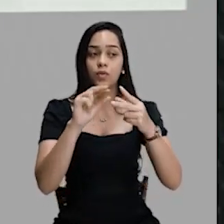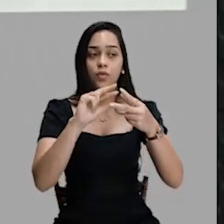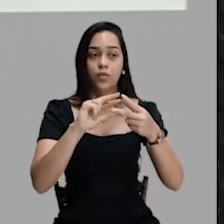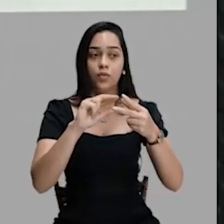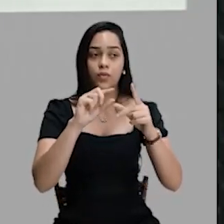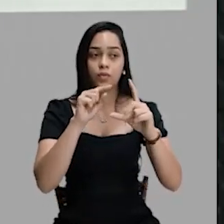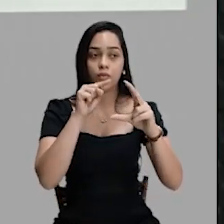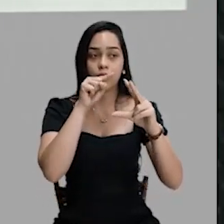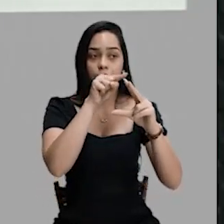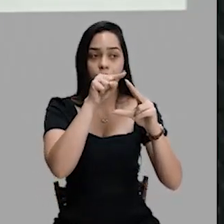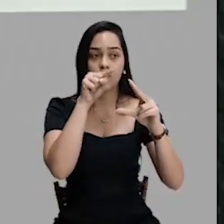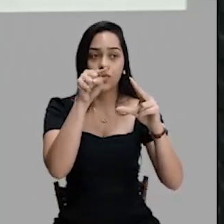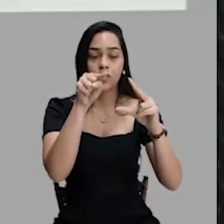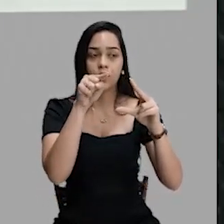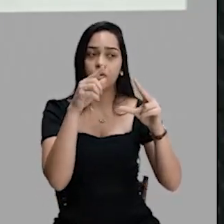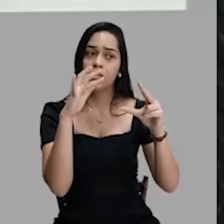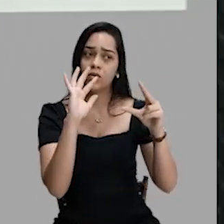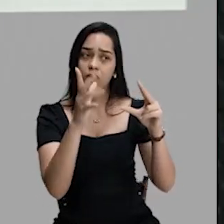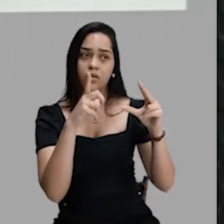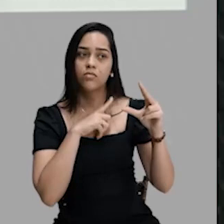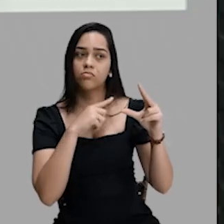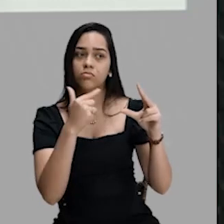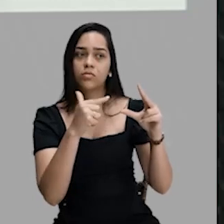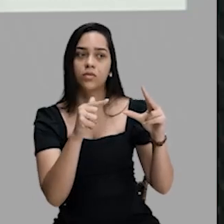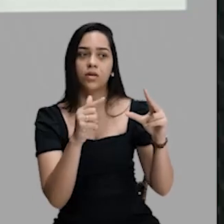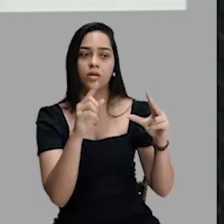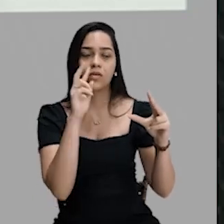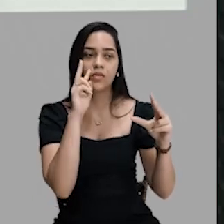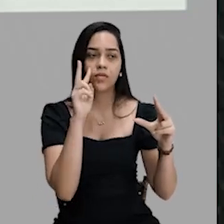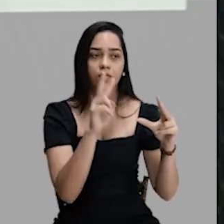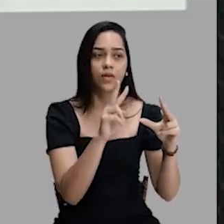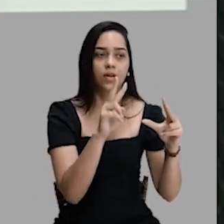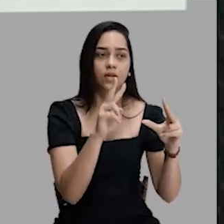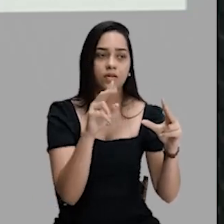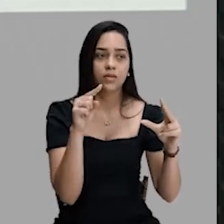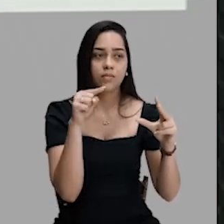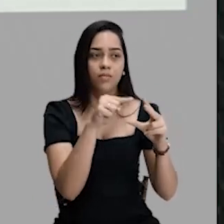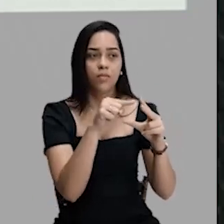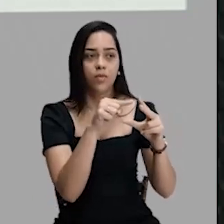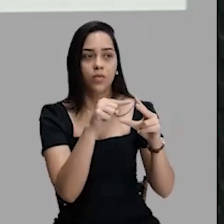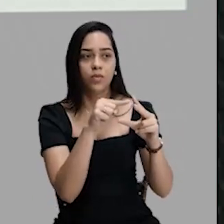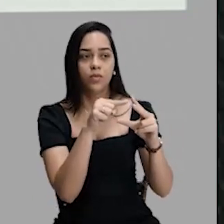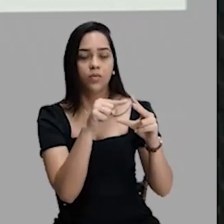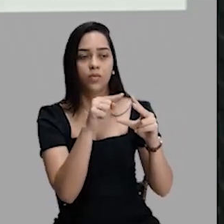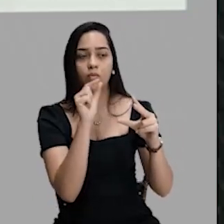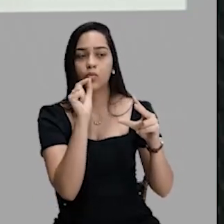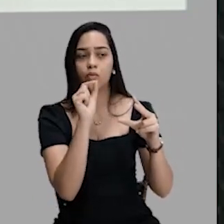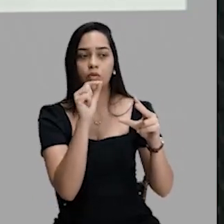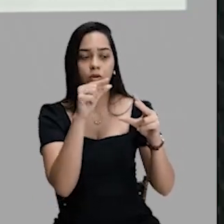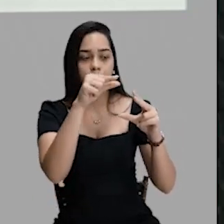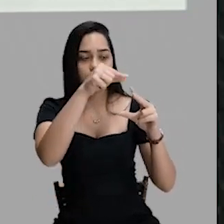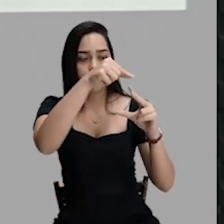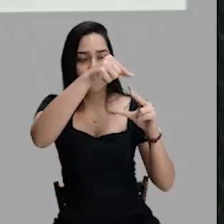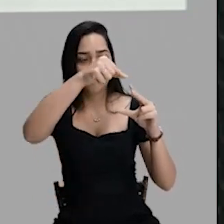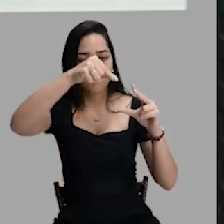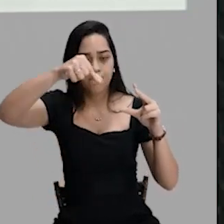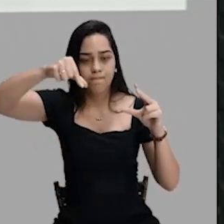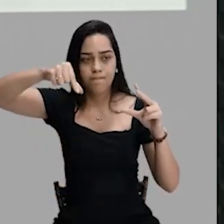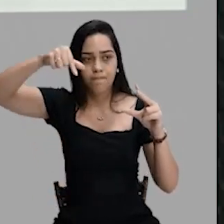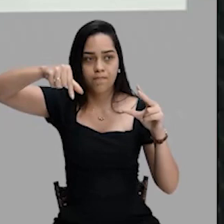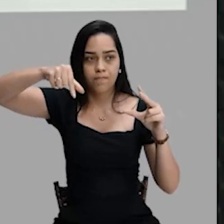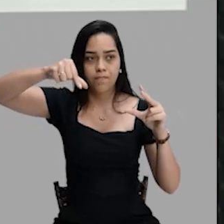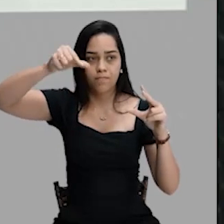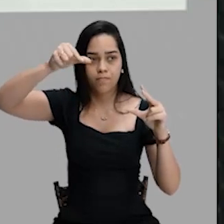ele é a convergência aqui. Esse aqui já não é. Ó. Veja que esse ponto aqui, ó, ele é extremidade dessa